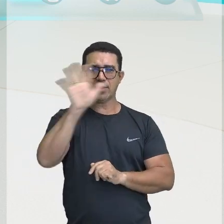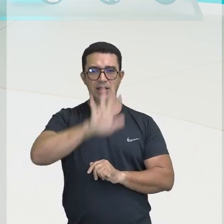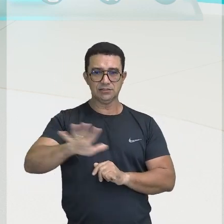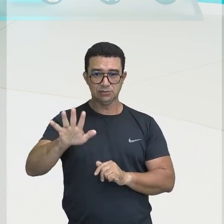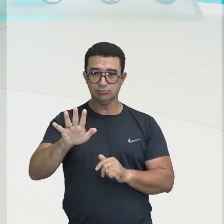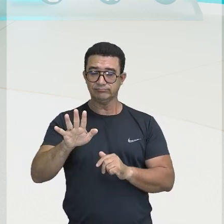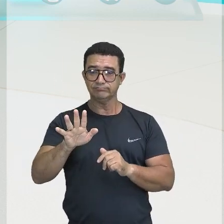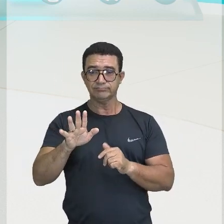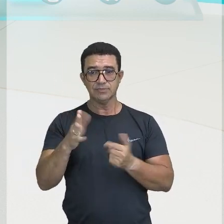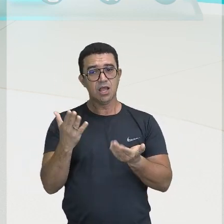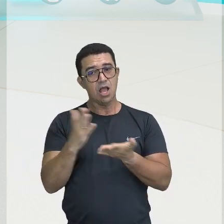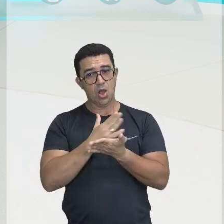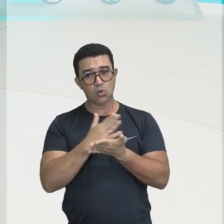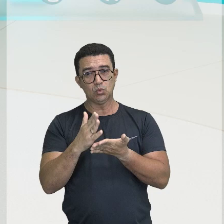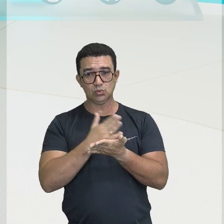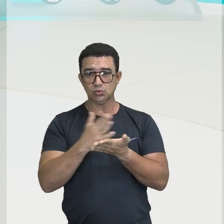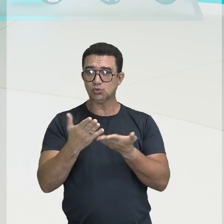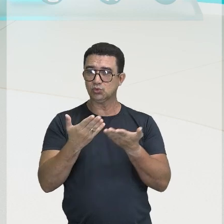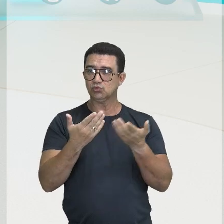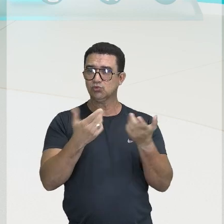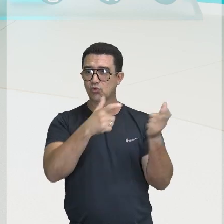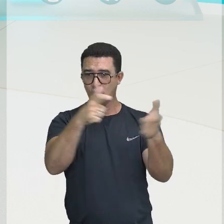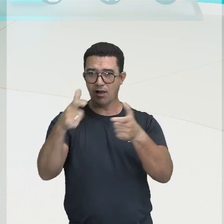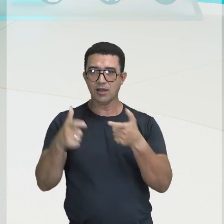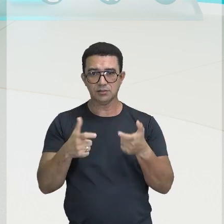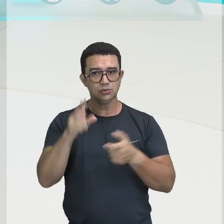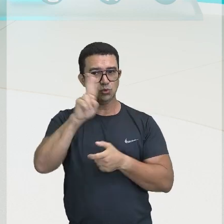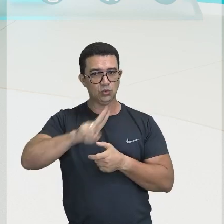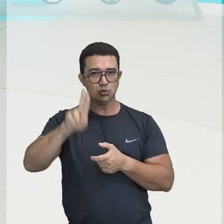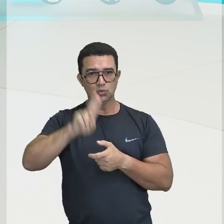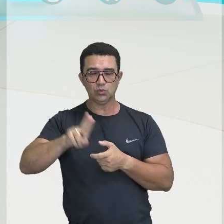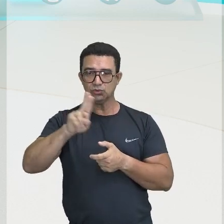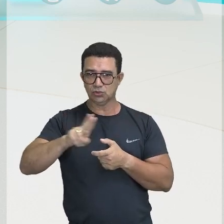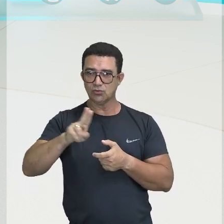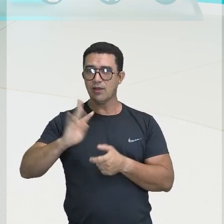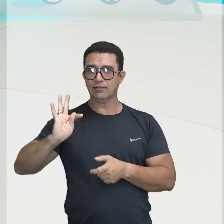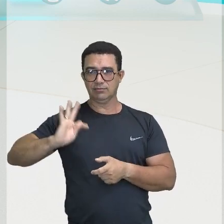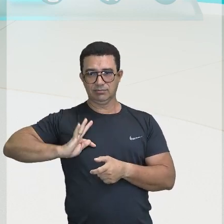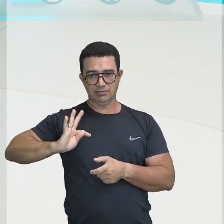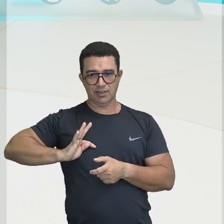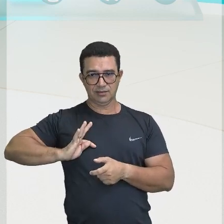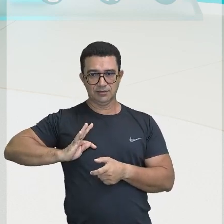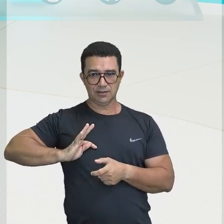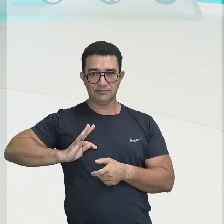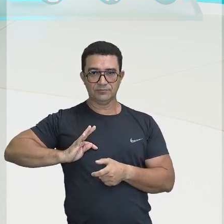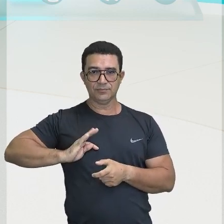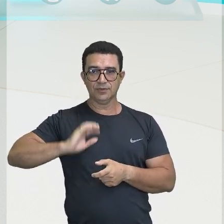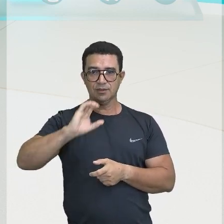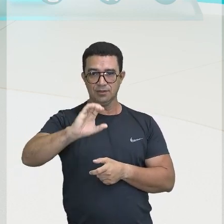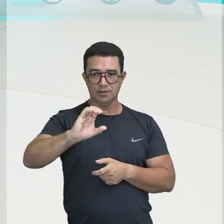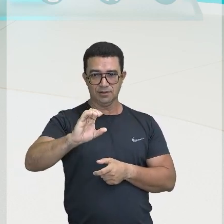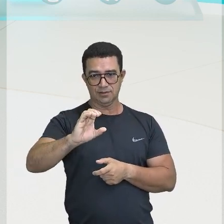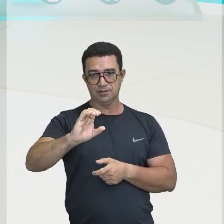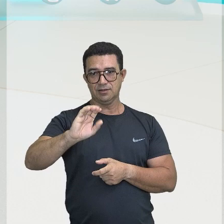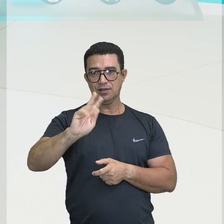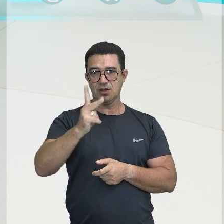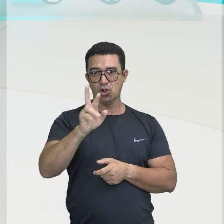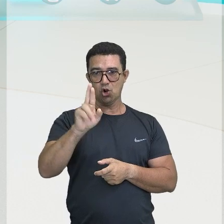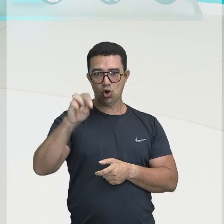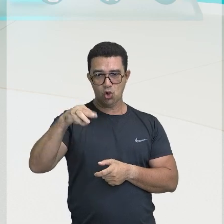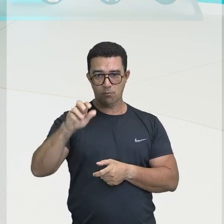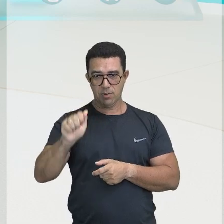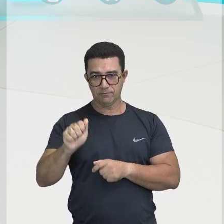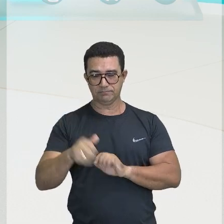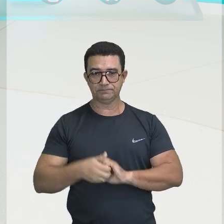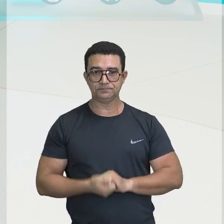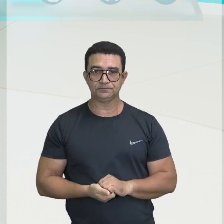muitos estúdios ainda utilizam essa técnica que é chamada de chroma key. Então, a arte, como eu já